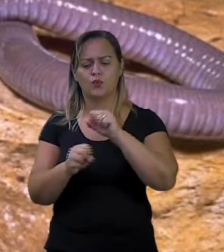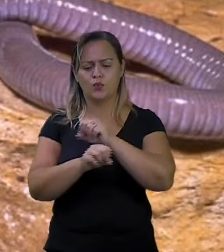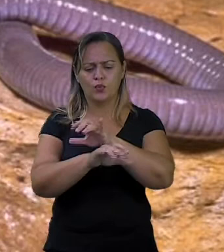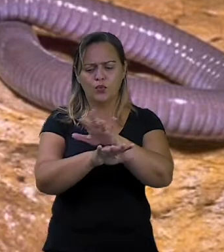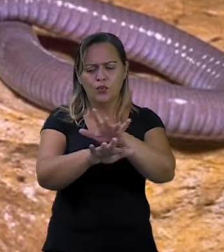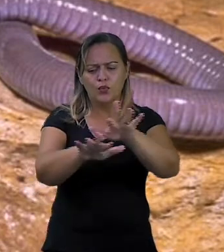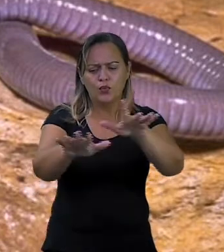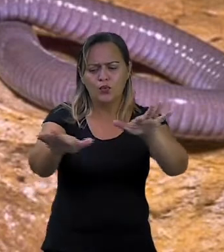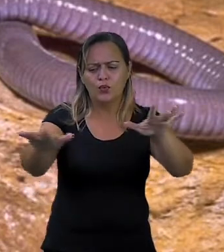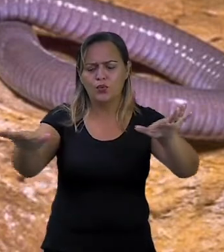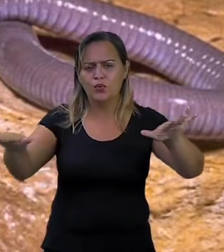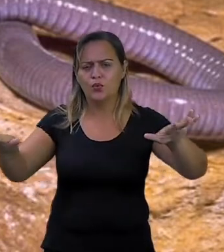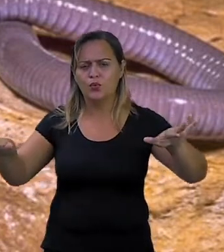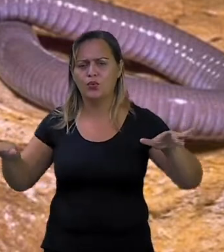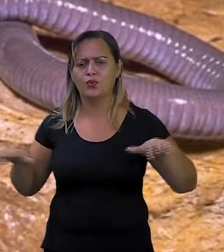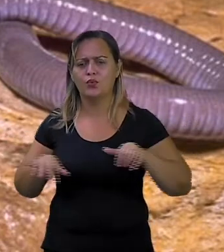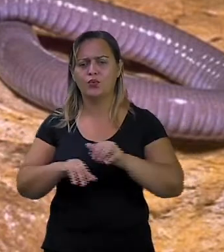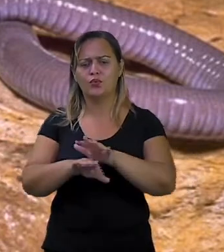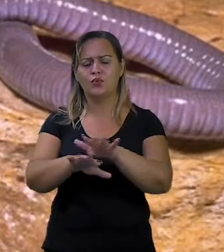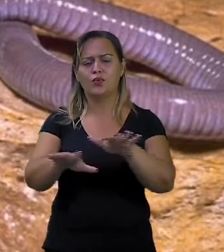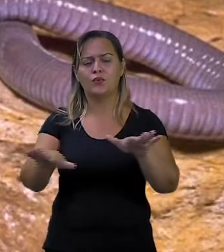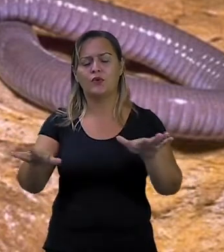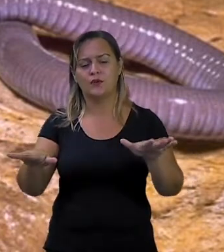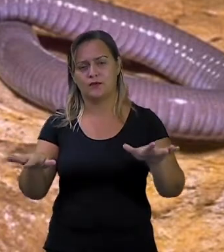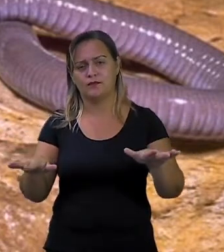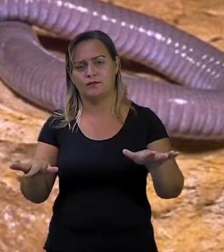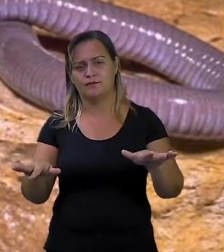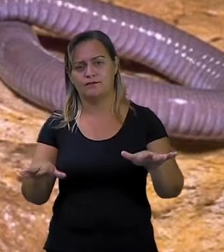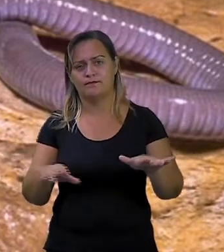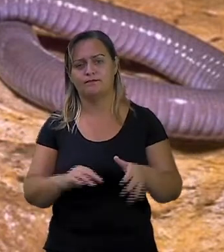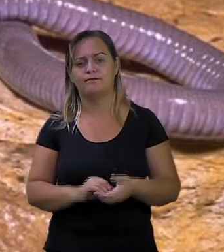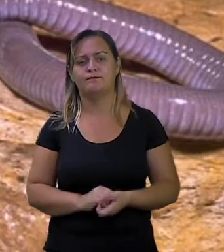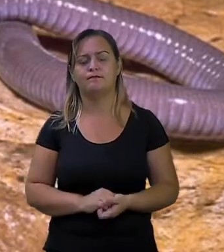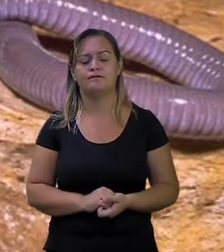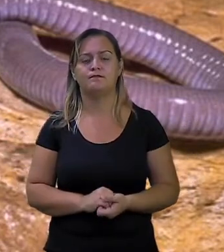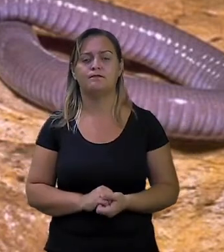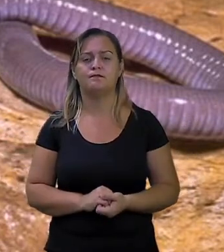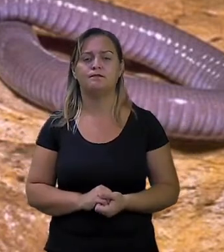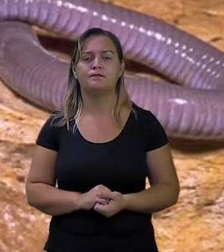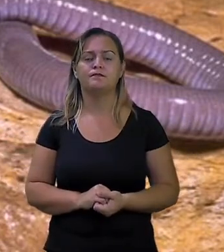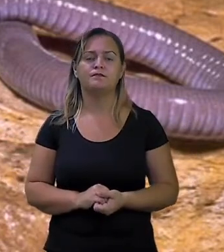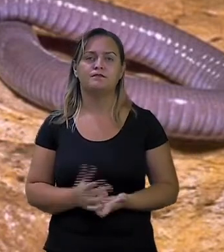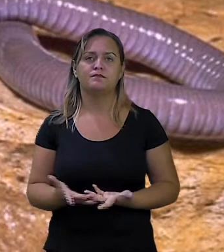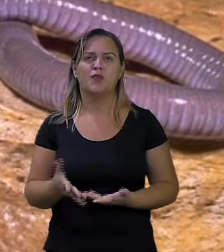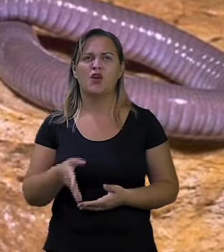literatura, eles são conhecidos mais ou menos por volta de